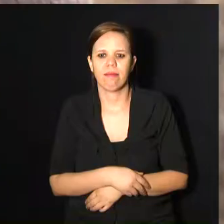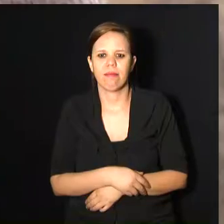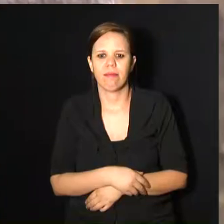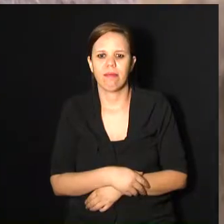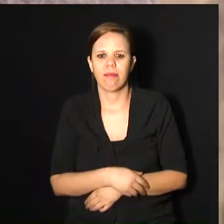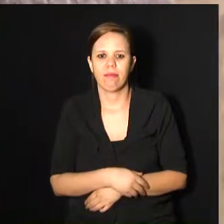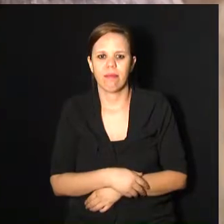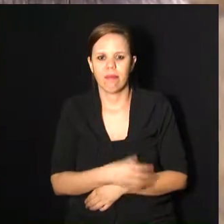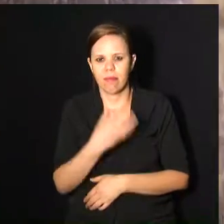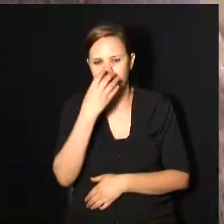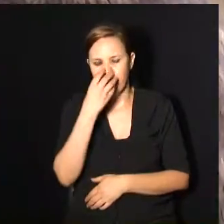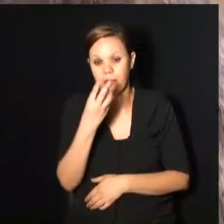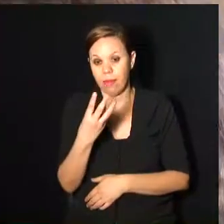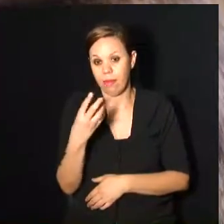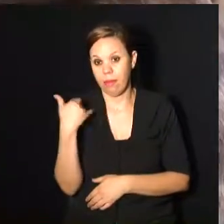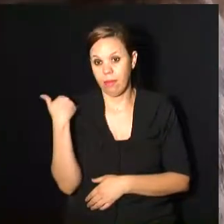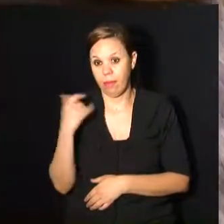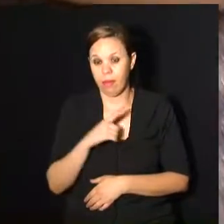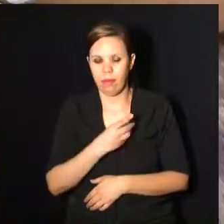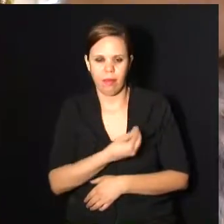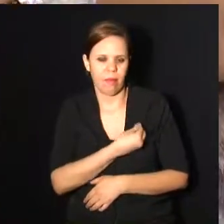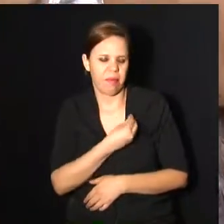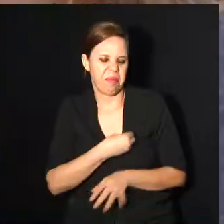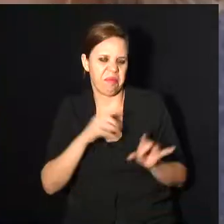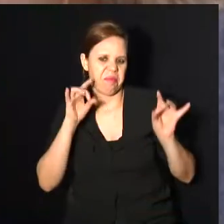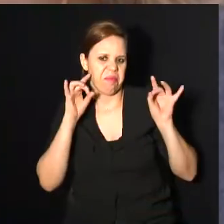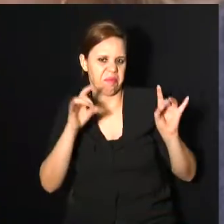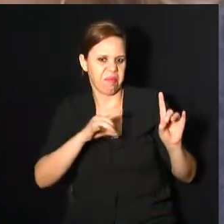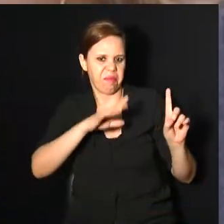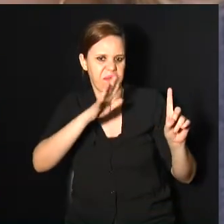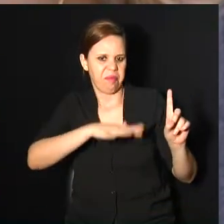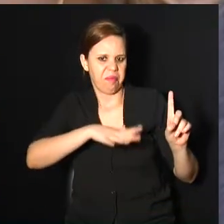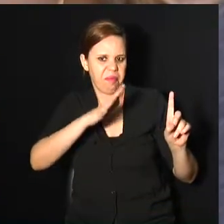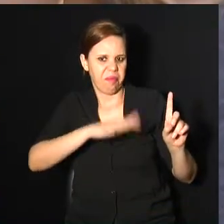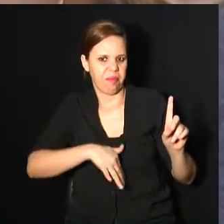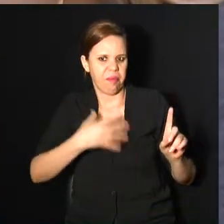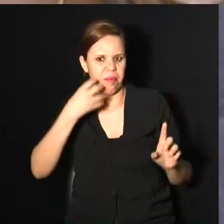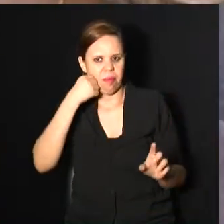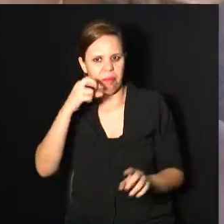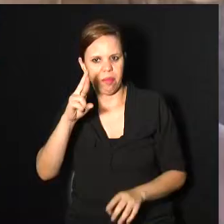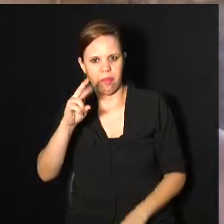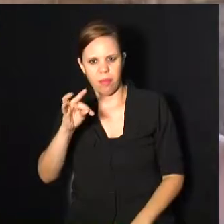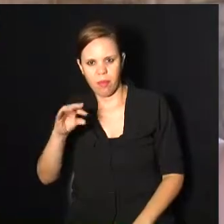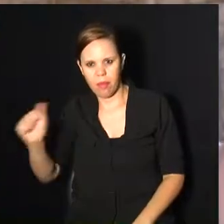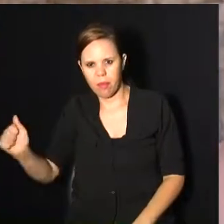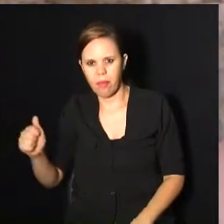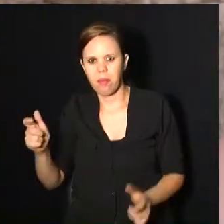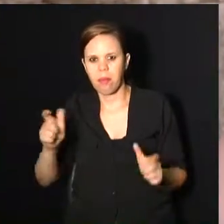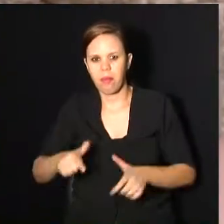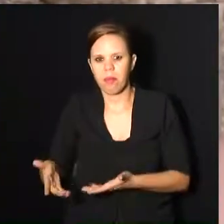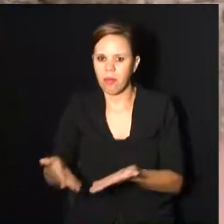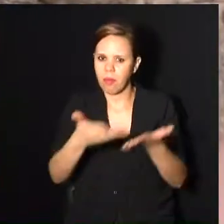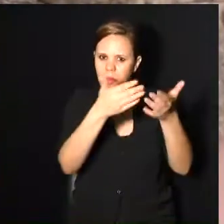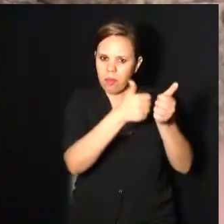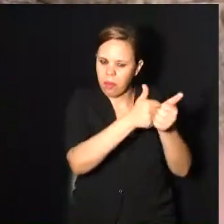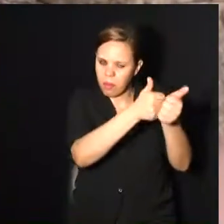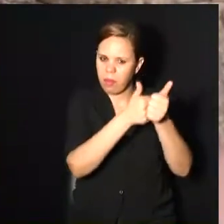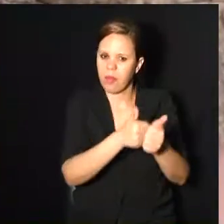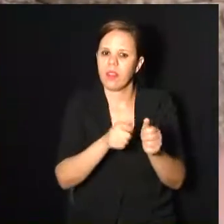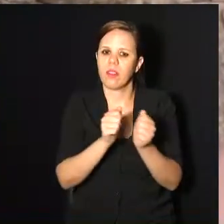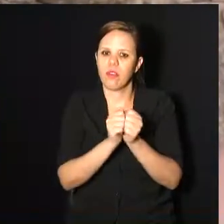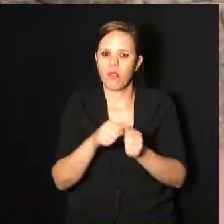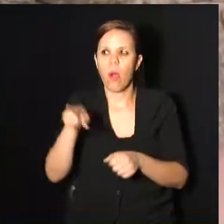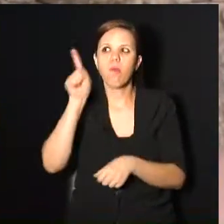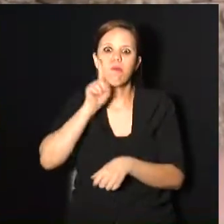Agora a cadelinha de 3 anos tem vida de rainha após ser adotada pela Renata. Aonde eu posso levar, ela vai comigo. Foi para os